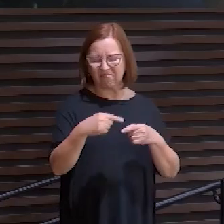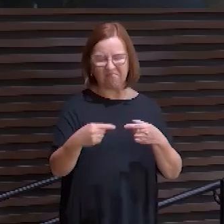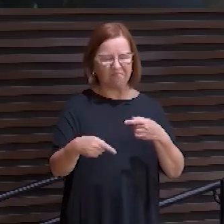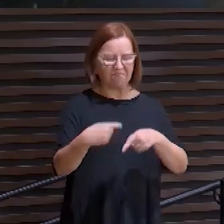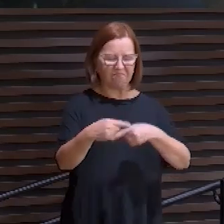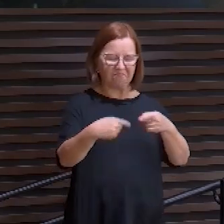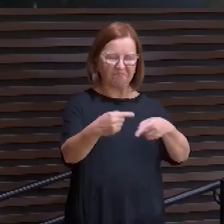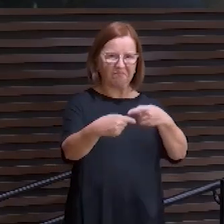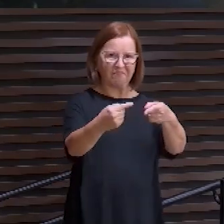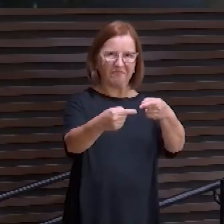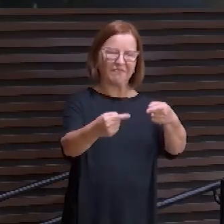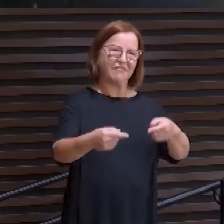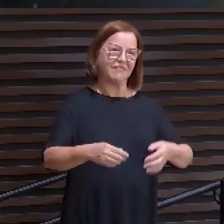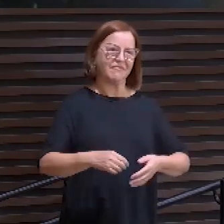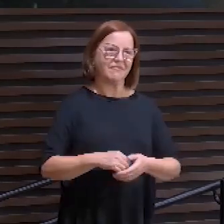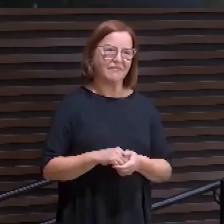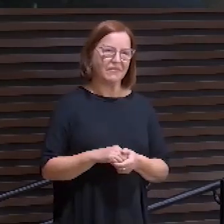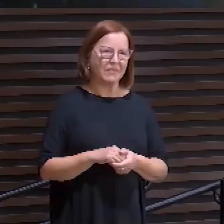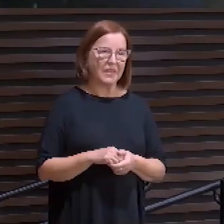os tetranetos,